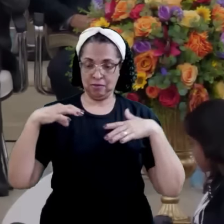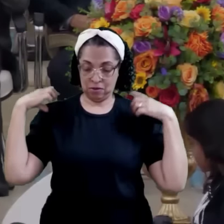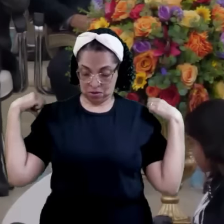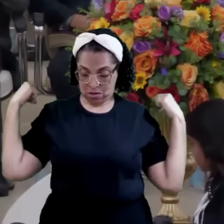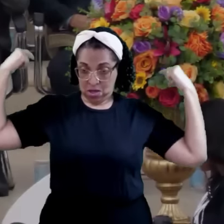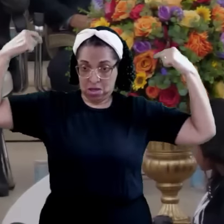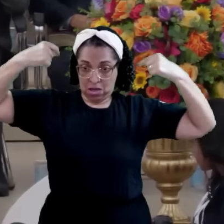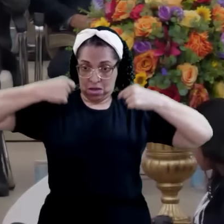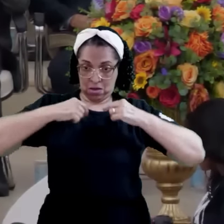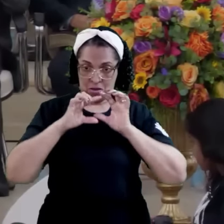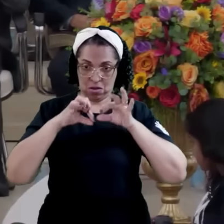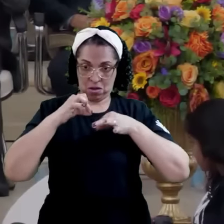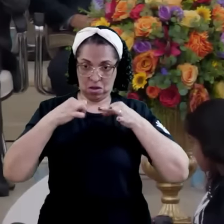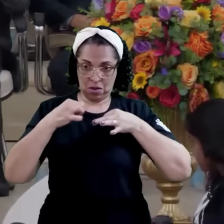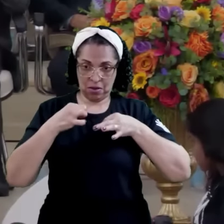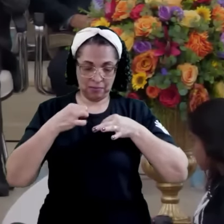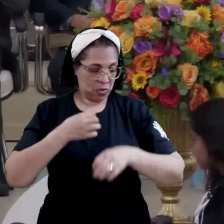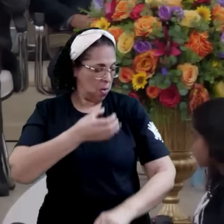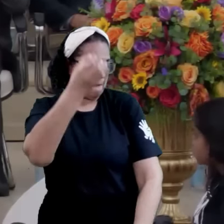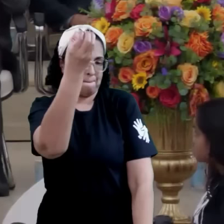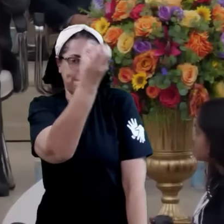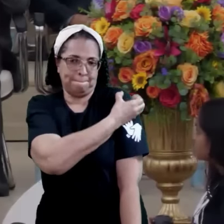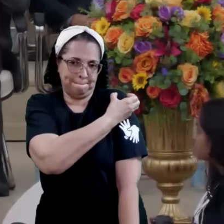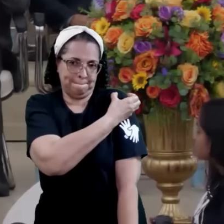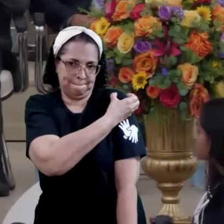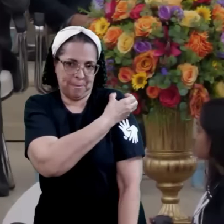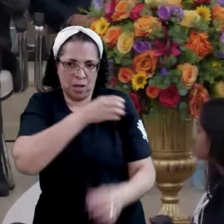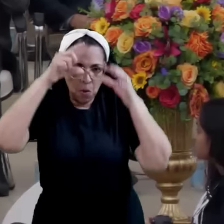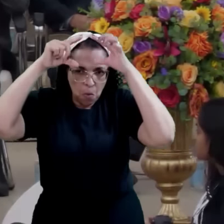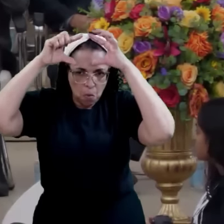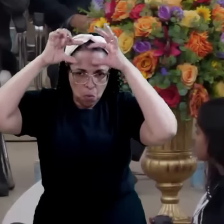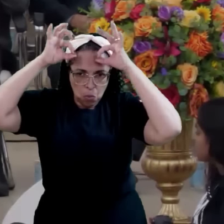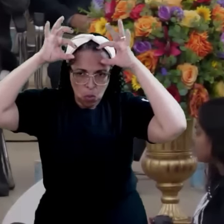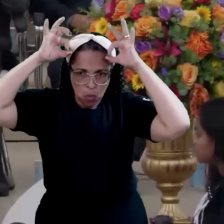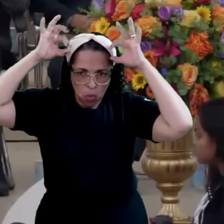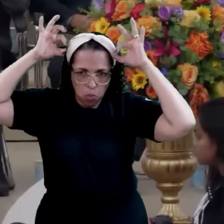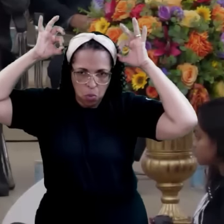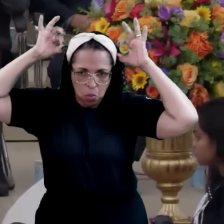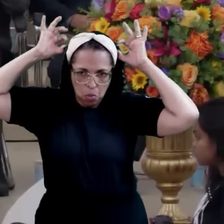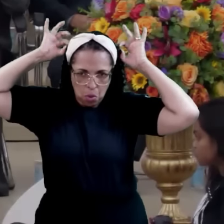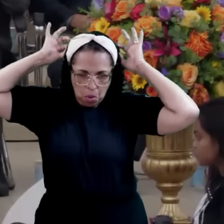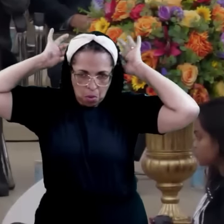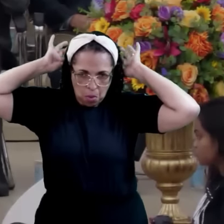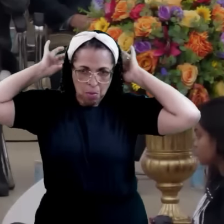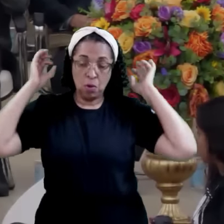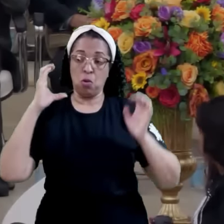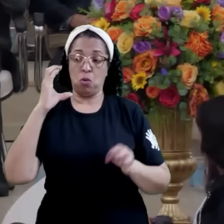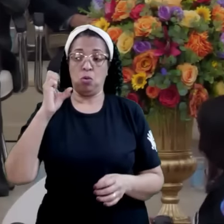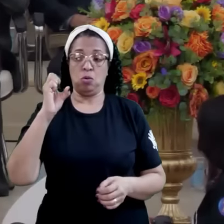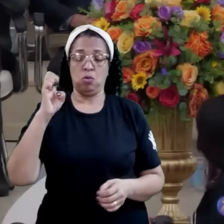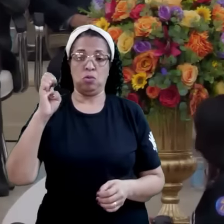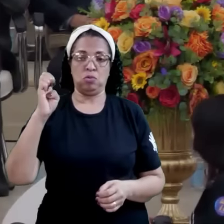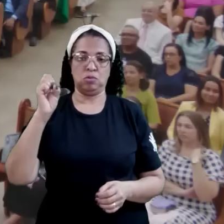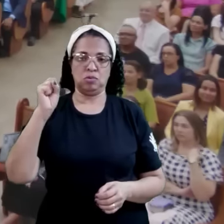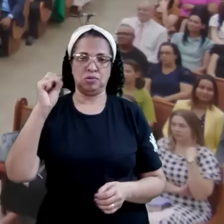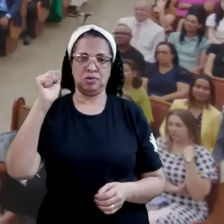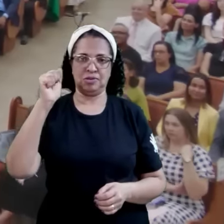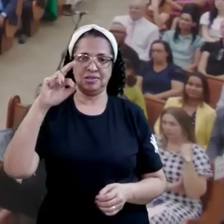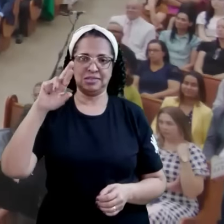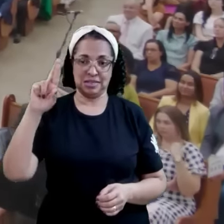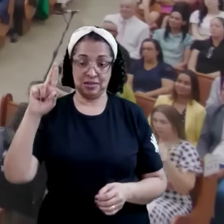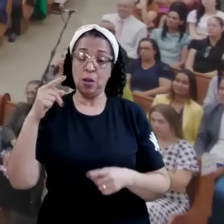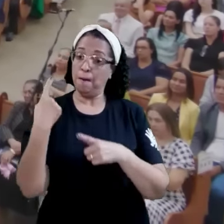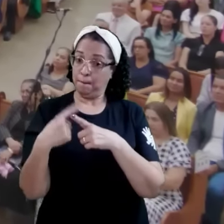esinger de César poderiam até mandar ele calar a boca mas ninguém tinha autoridade para tirar ele dali porque ele tinha liberdade do governo para